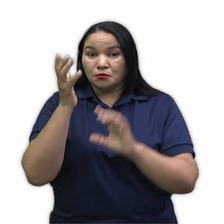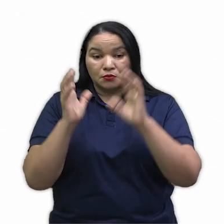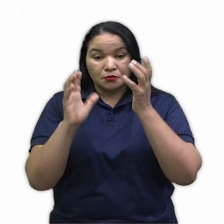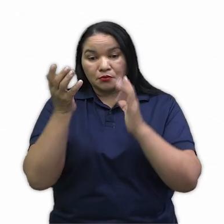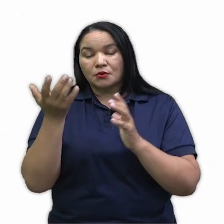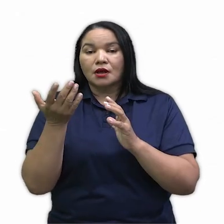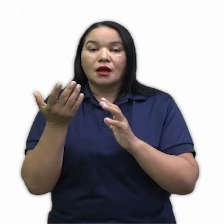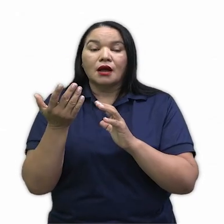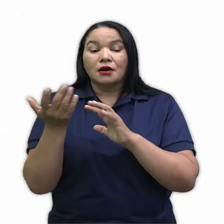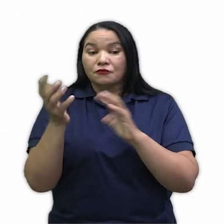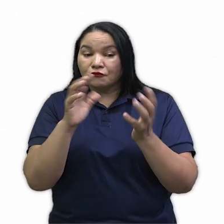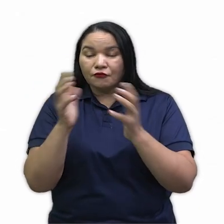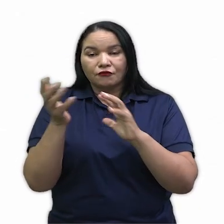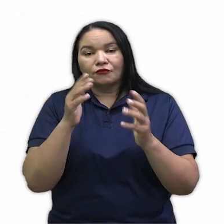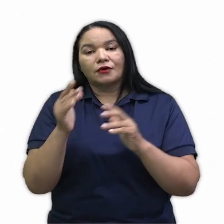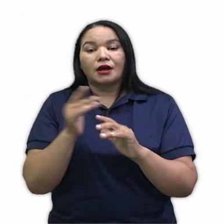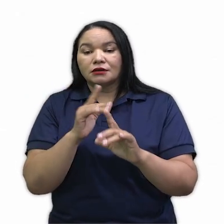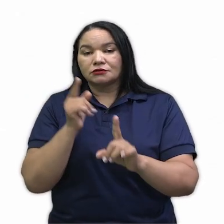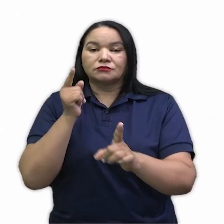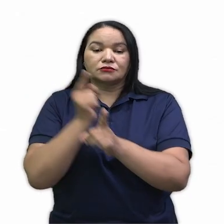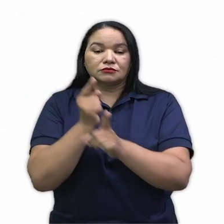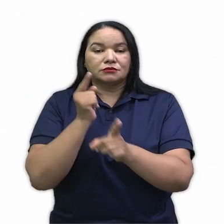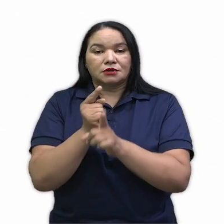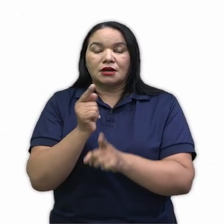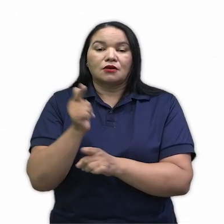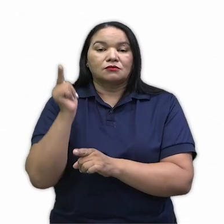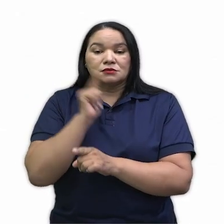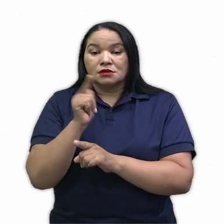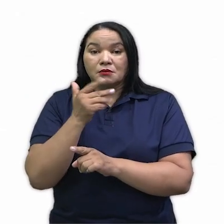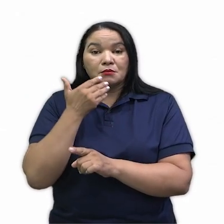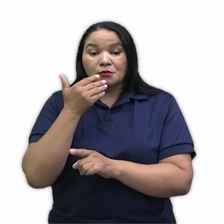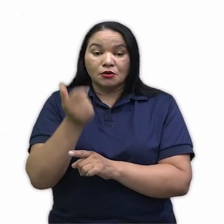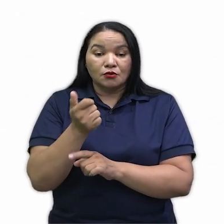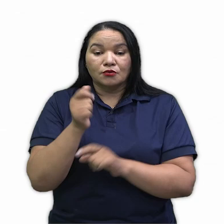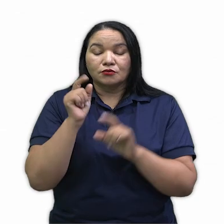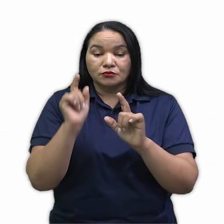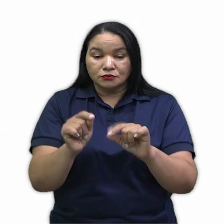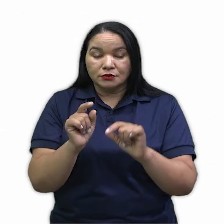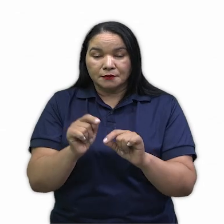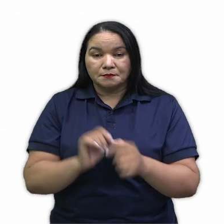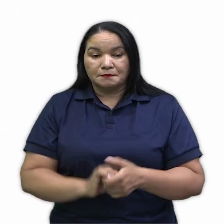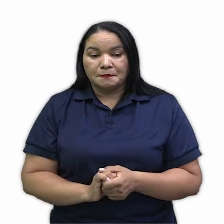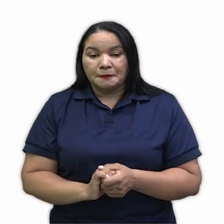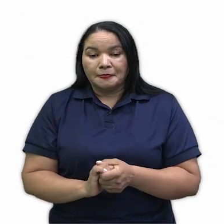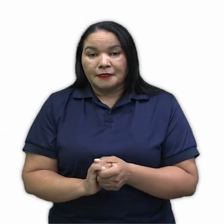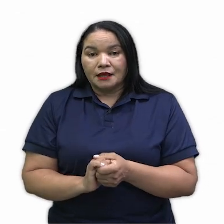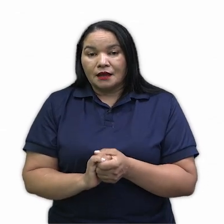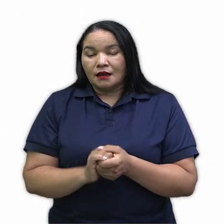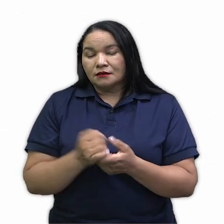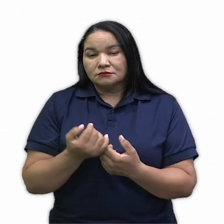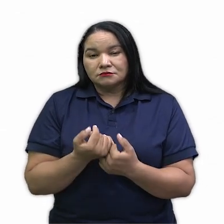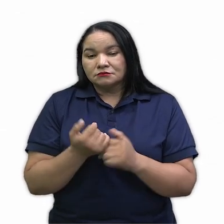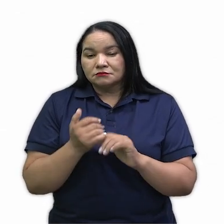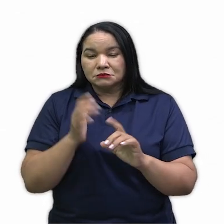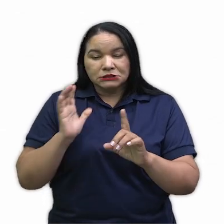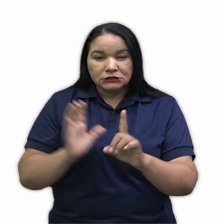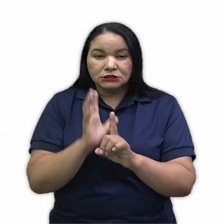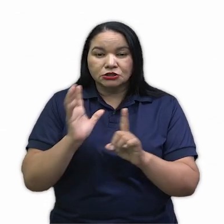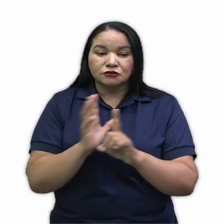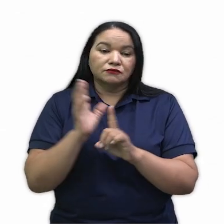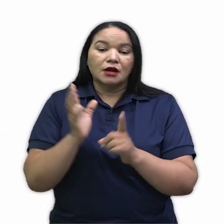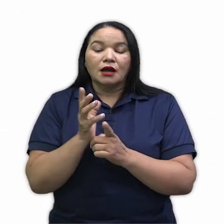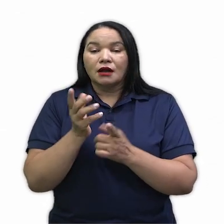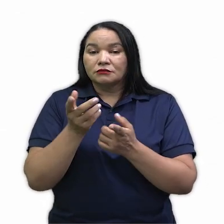o objetivo de quê? De identificar as melhores condições para impulsionar o quê? Cada vez mais,